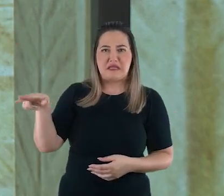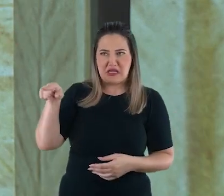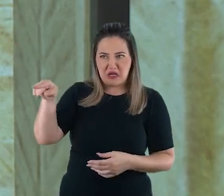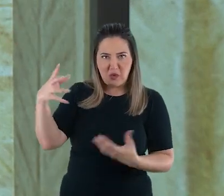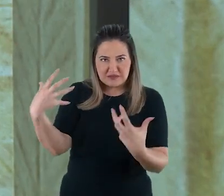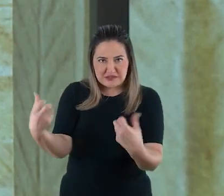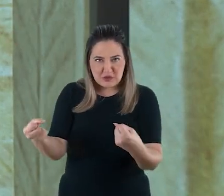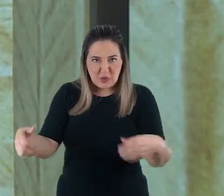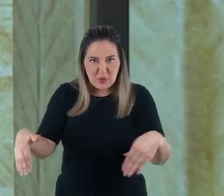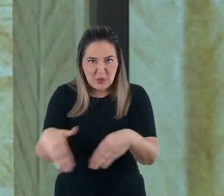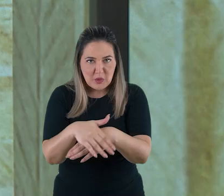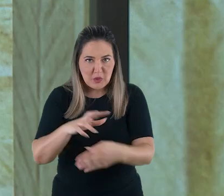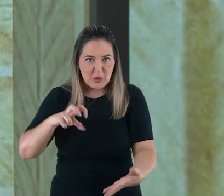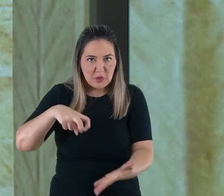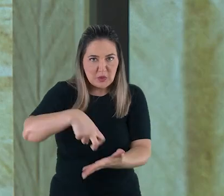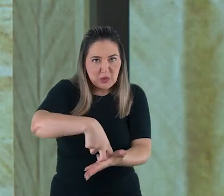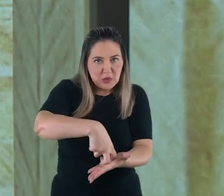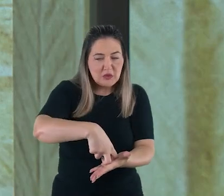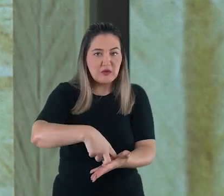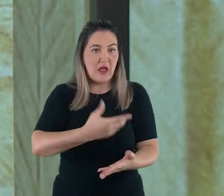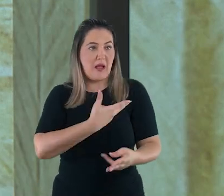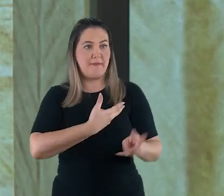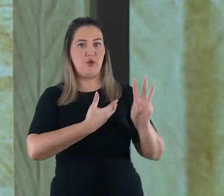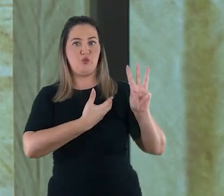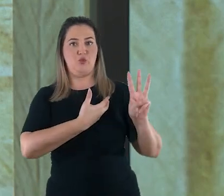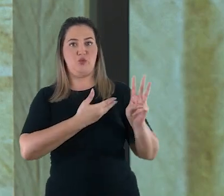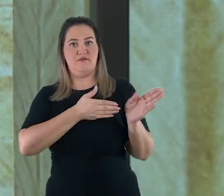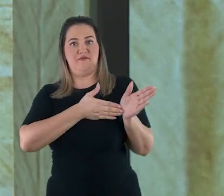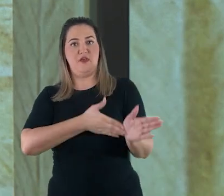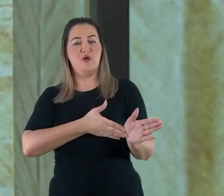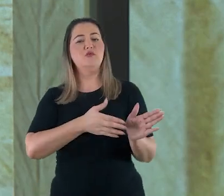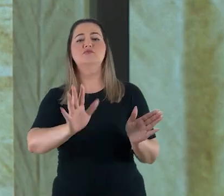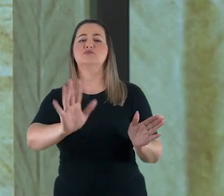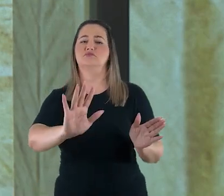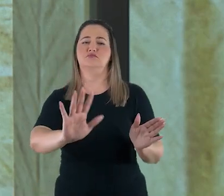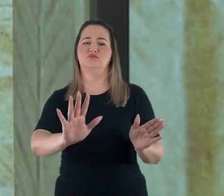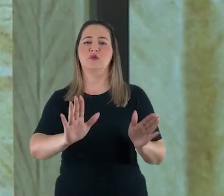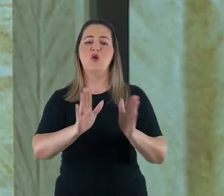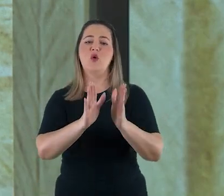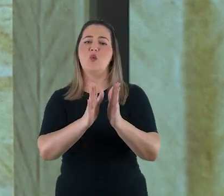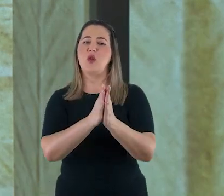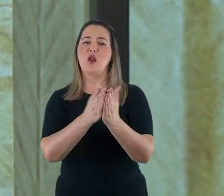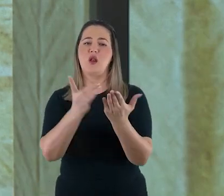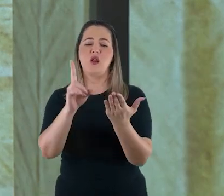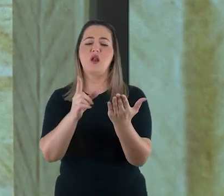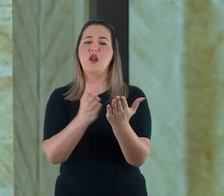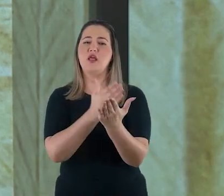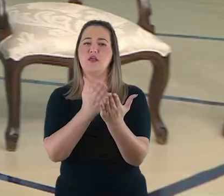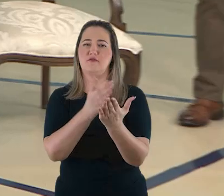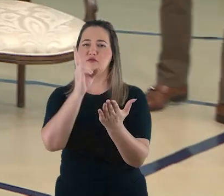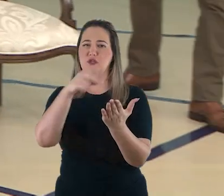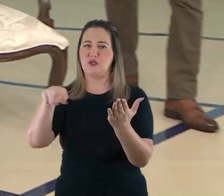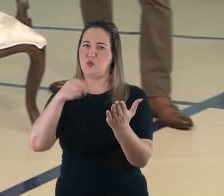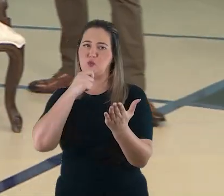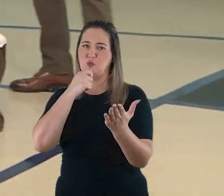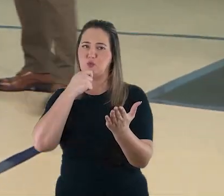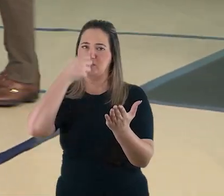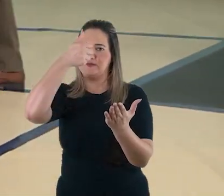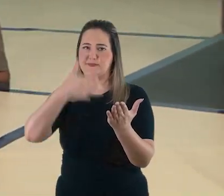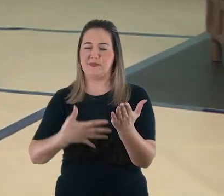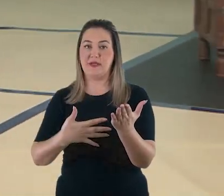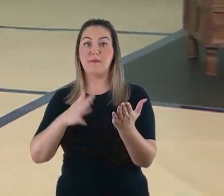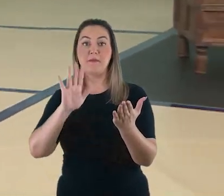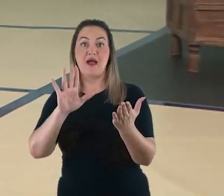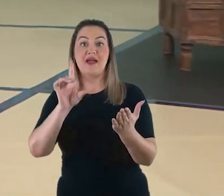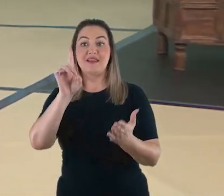ao decreto do rei enquanto os amigos permaneceram fiéis. Não se trata disso. O livro de Daniel não abre essa possibilidade. Pelo contrário, se